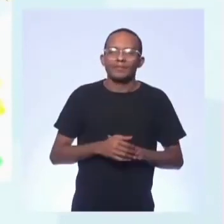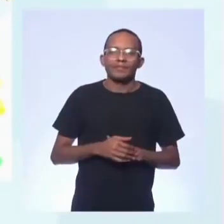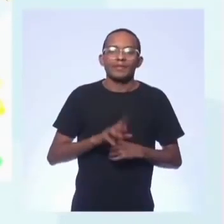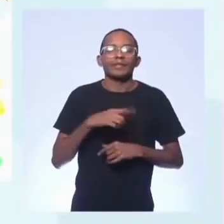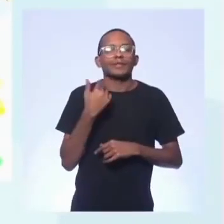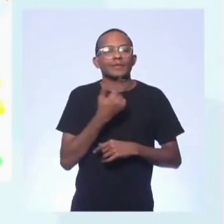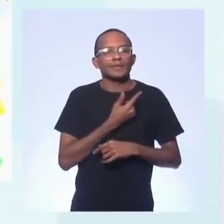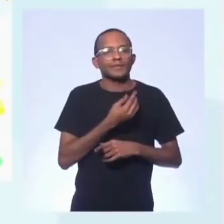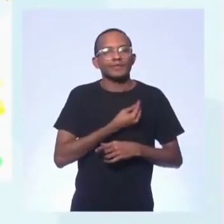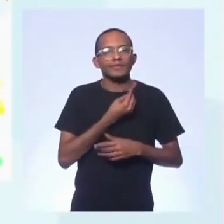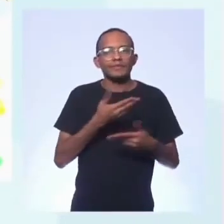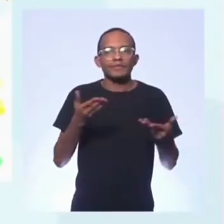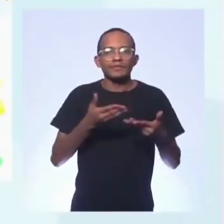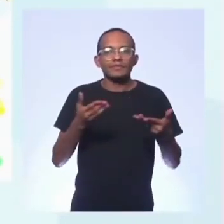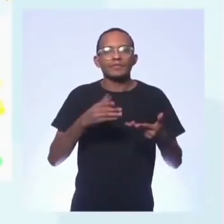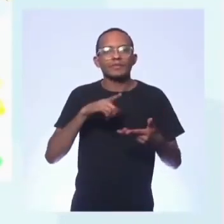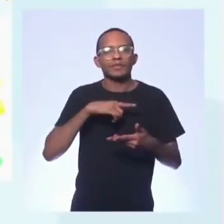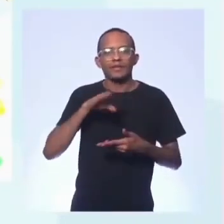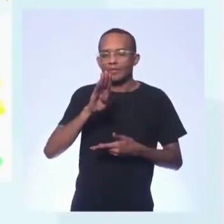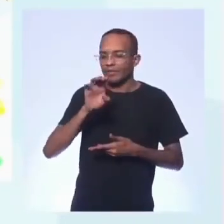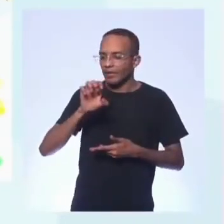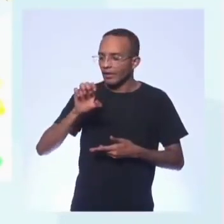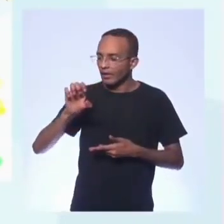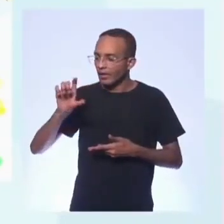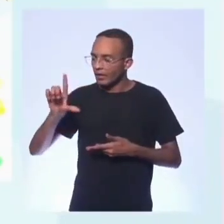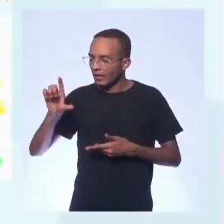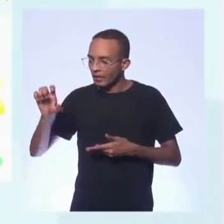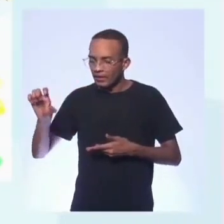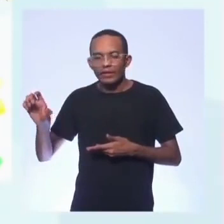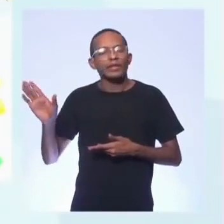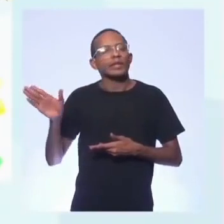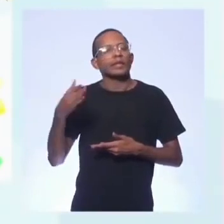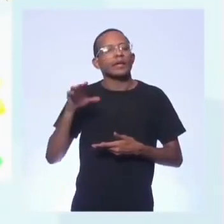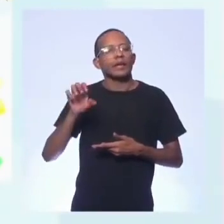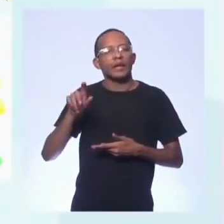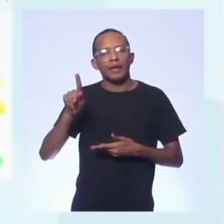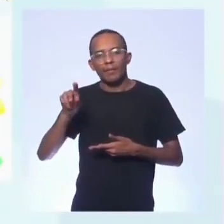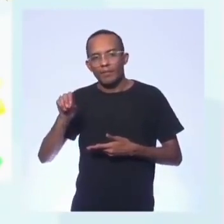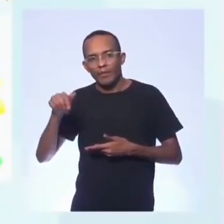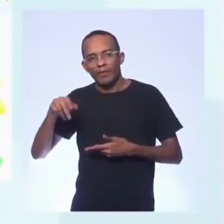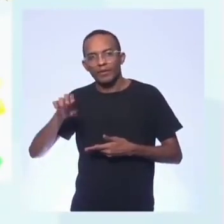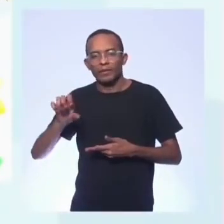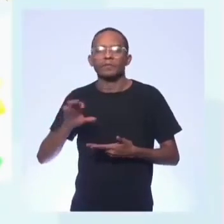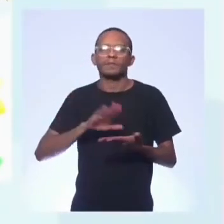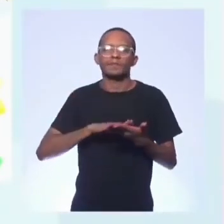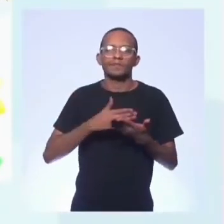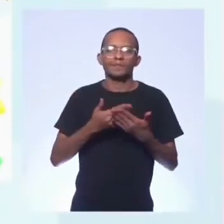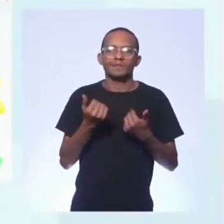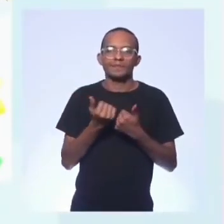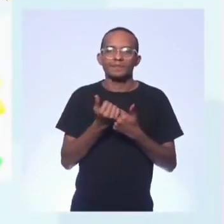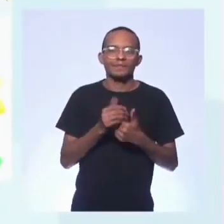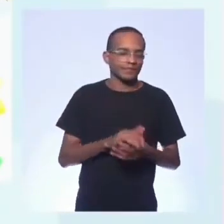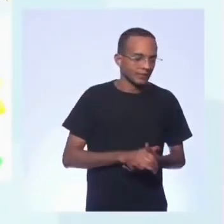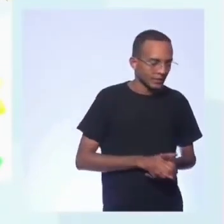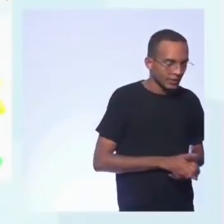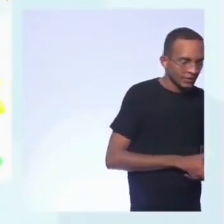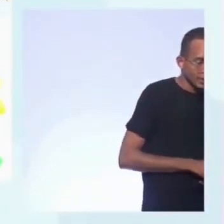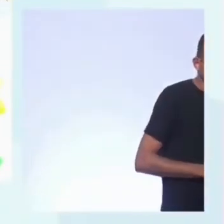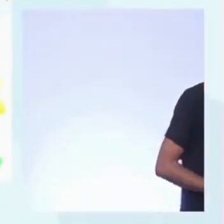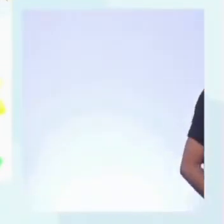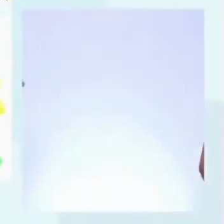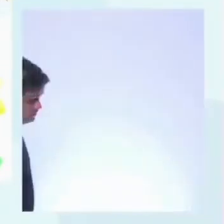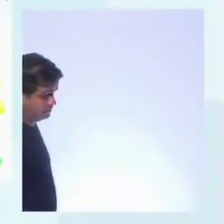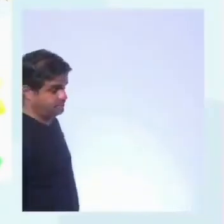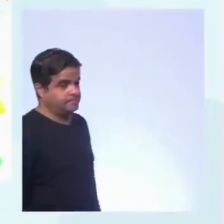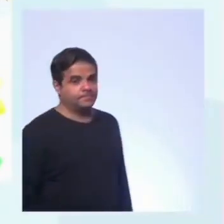nós vamos ter aqui a Belle Époque. Vamos colocar aqui para vocês, vamos marcar a Belle